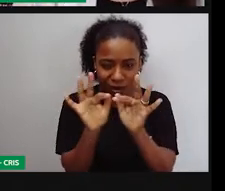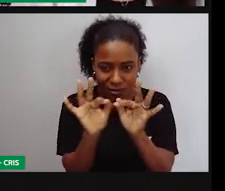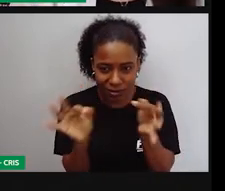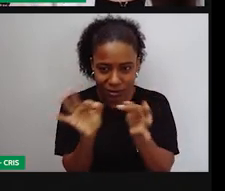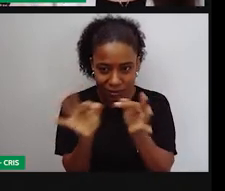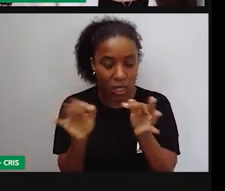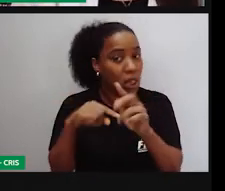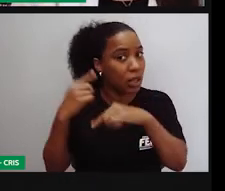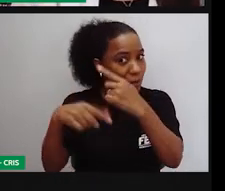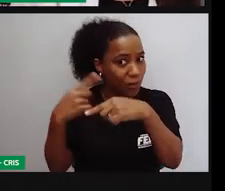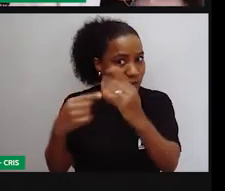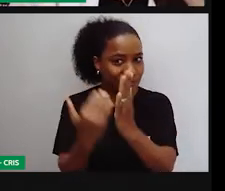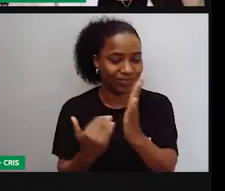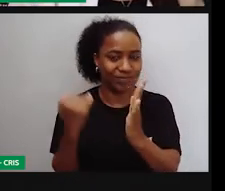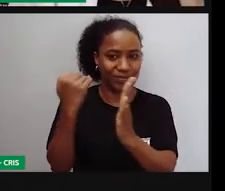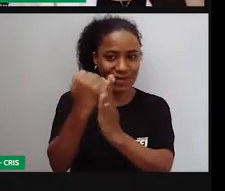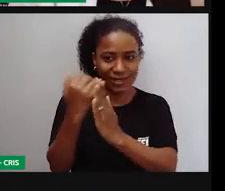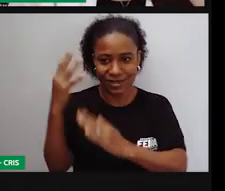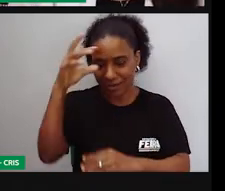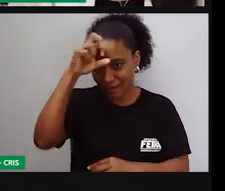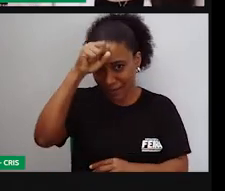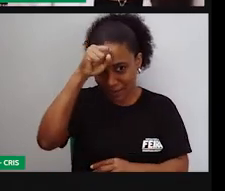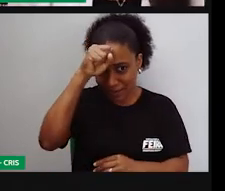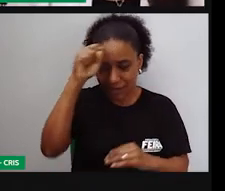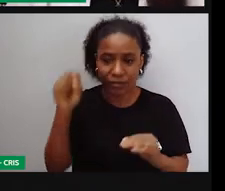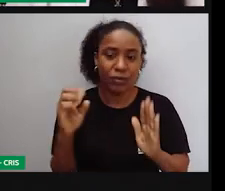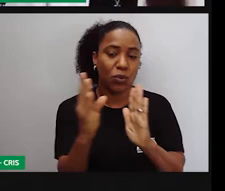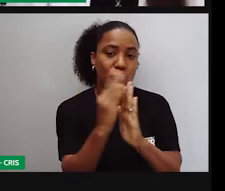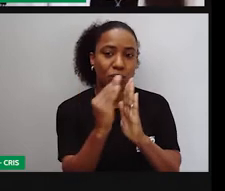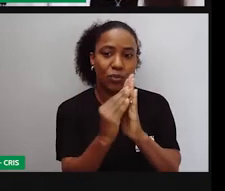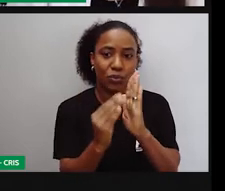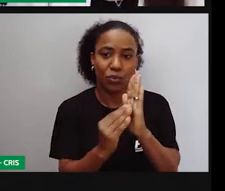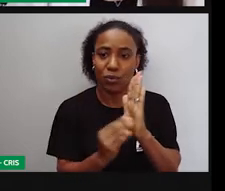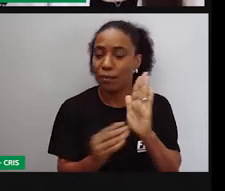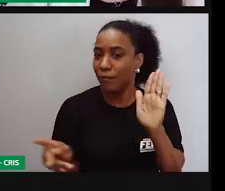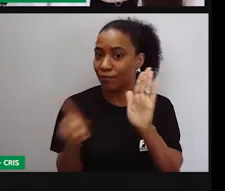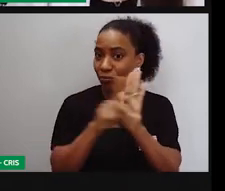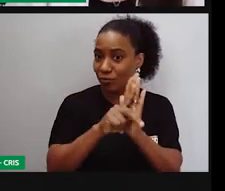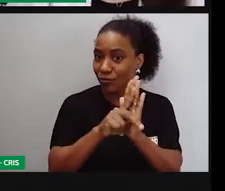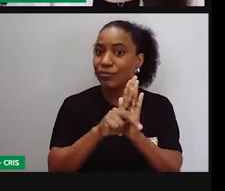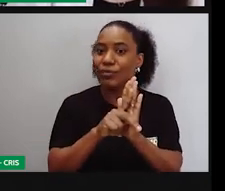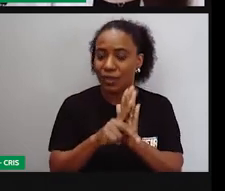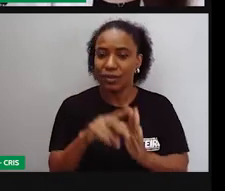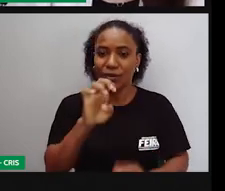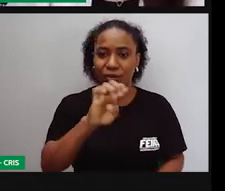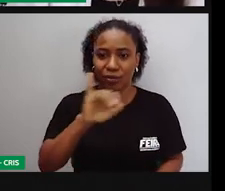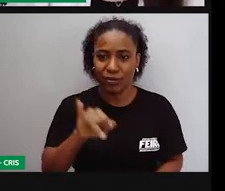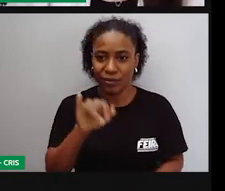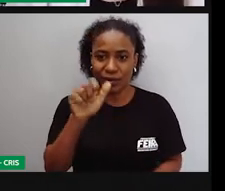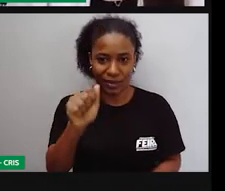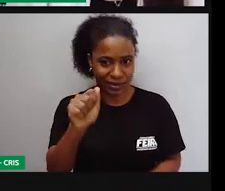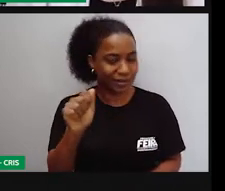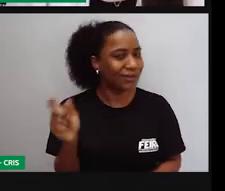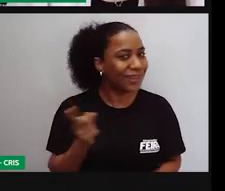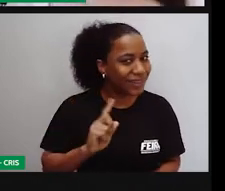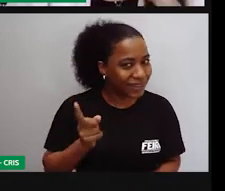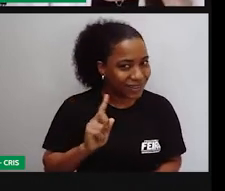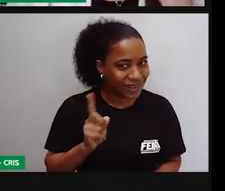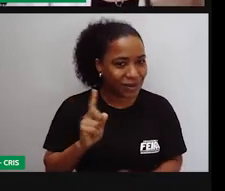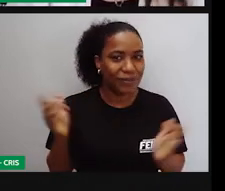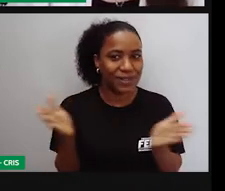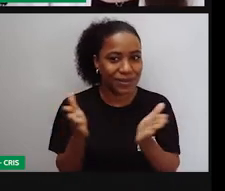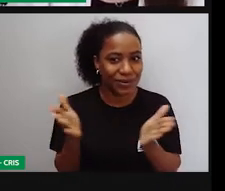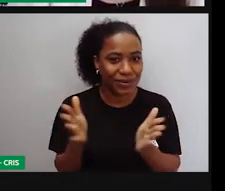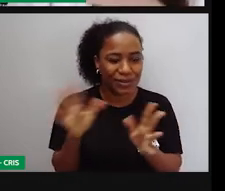tá? Esse conteúdo não é, especificamente do EJA, da EJA 1, 2 e 3, mas eu quis trazer a nível